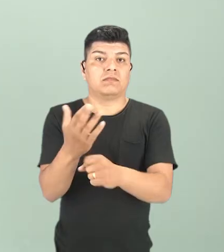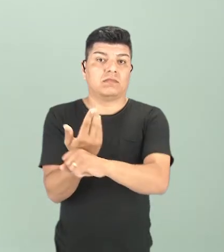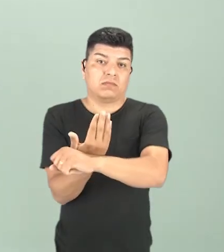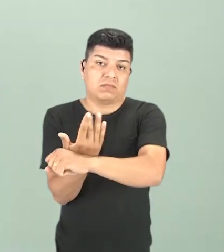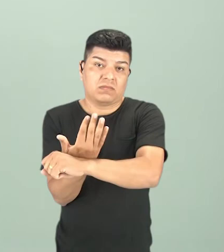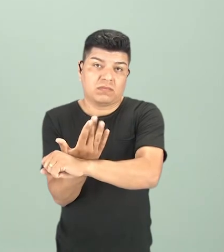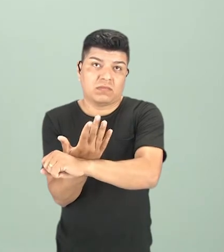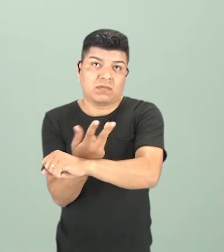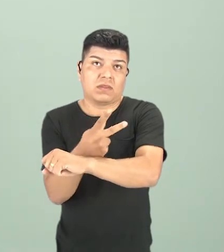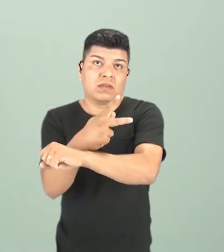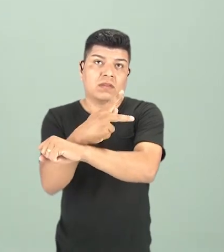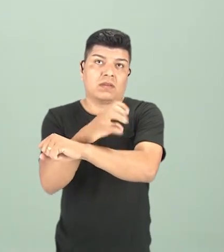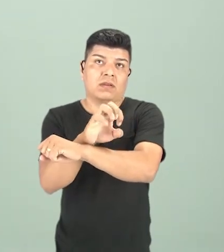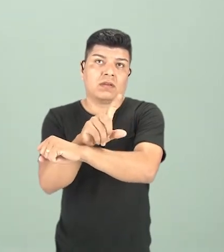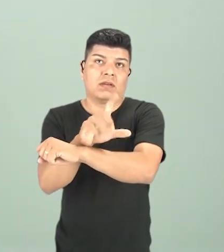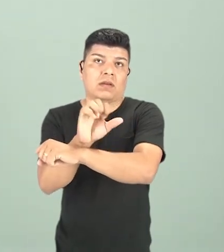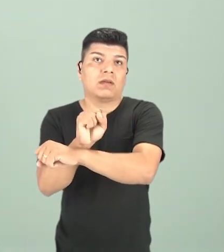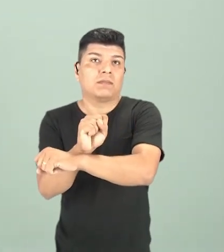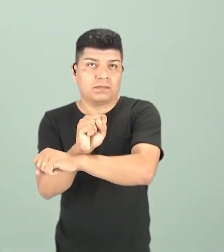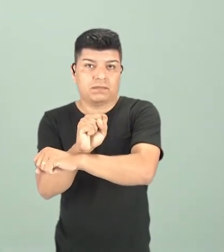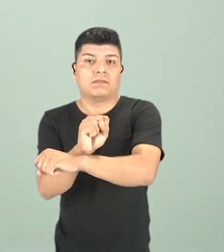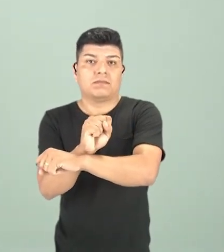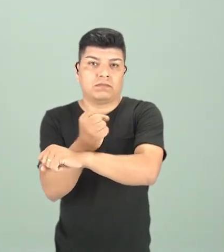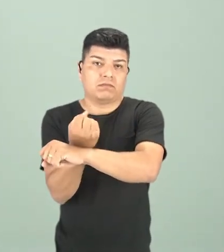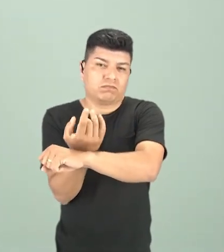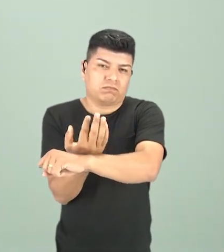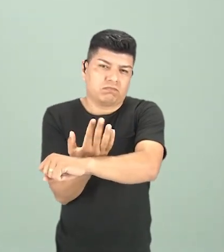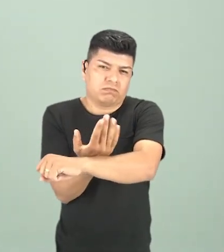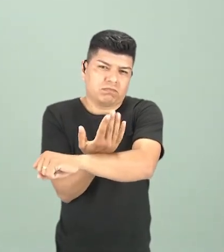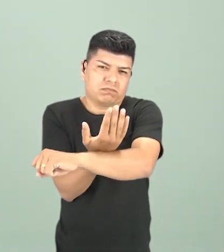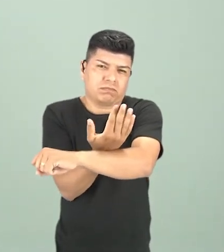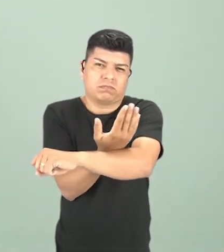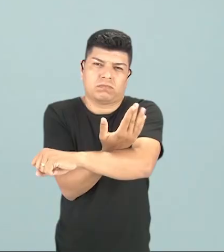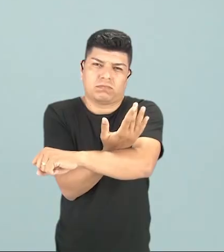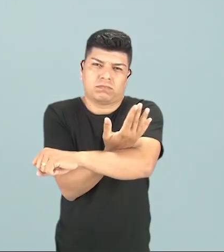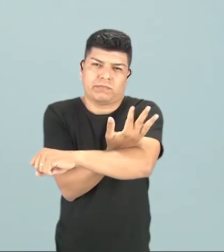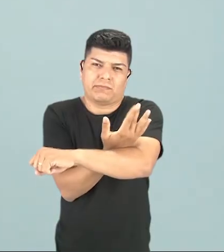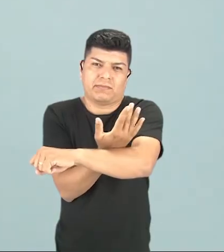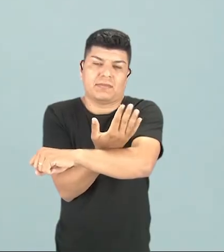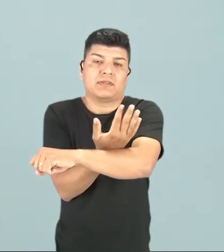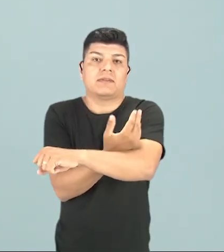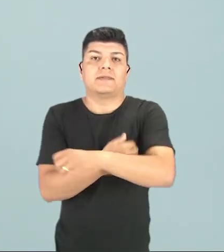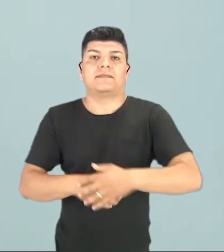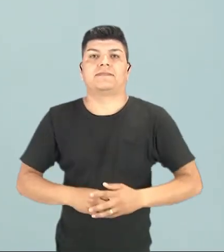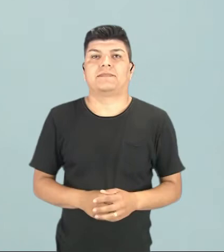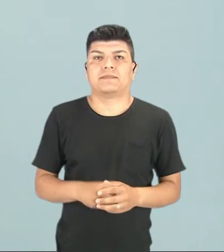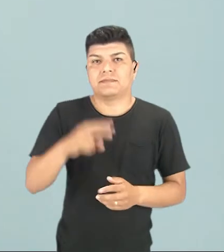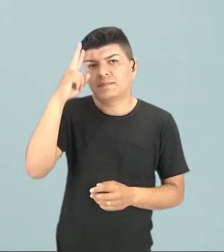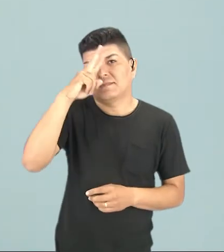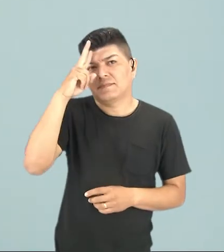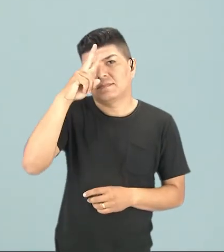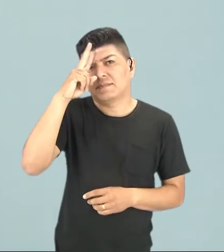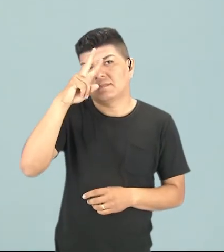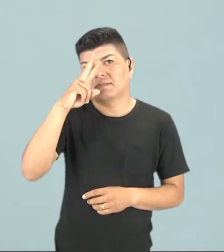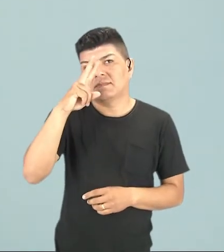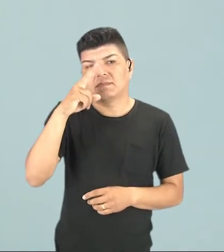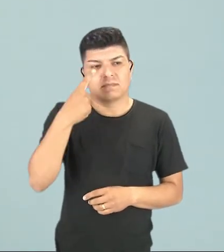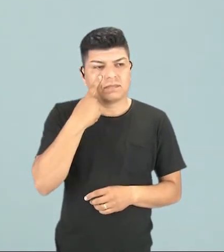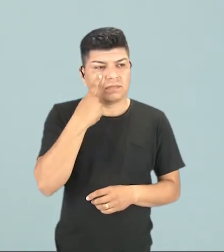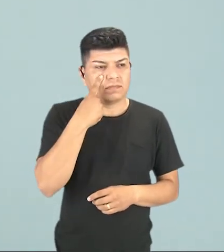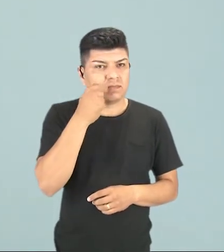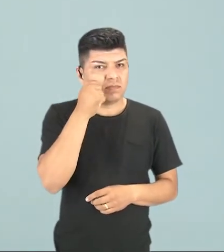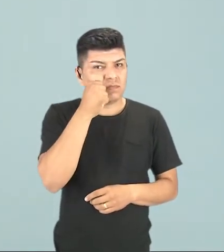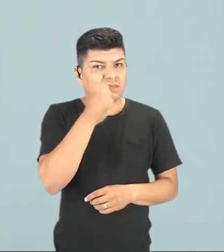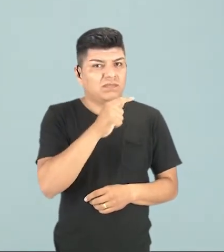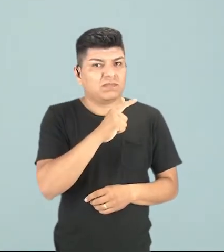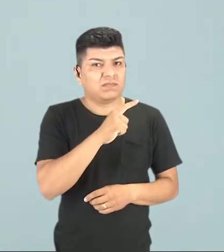dessa doença relacionada ao hipercrescimento de pelos, tá? Lembrando que, mas eu vi uma mulher que